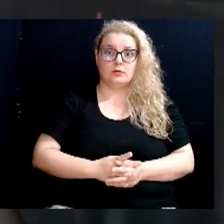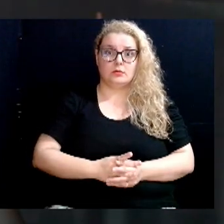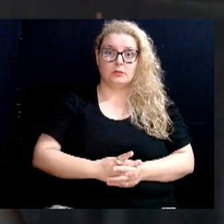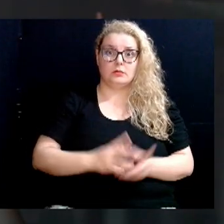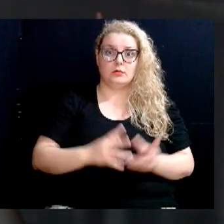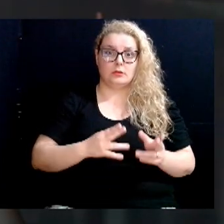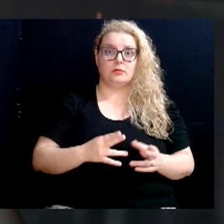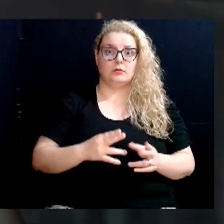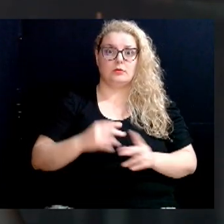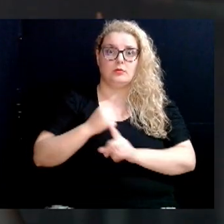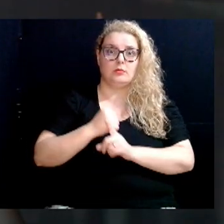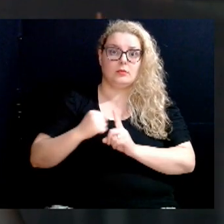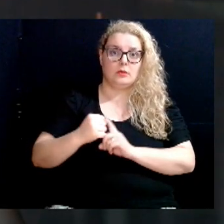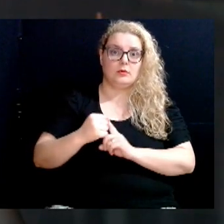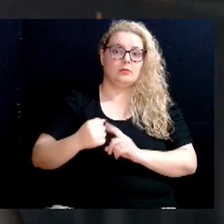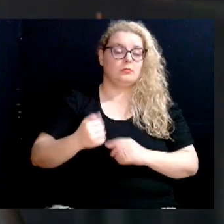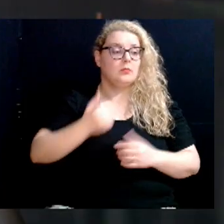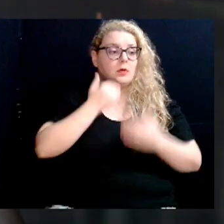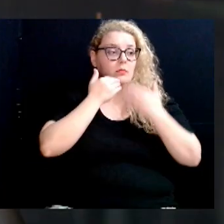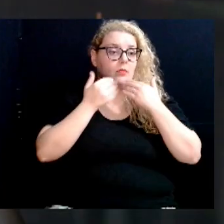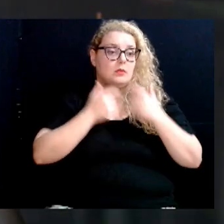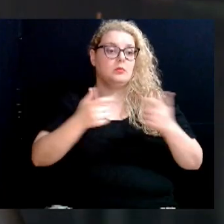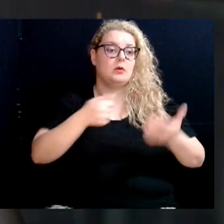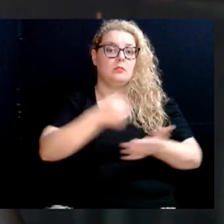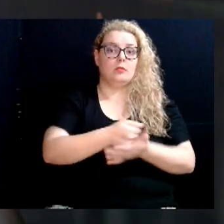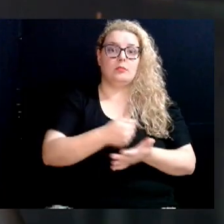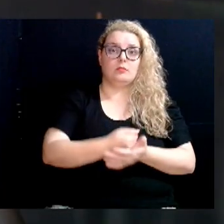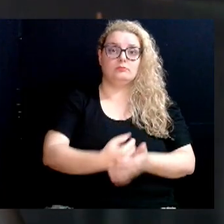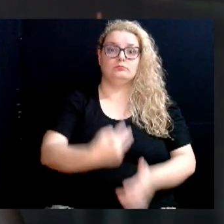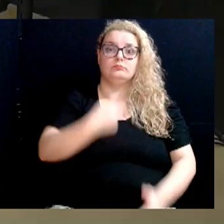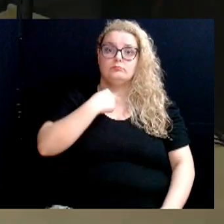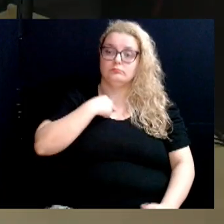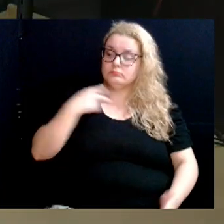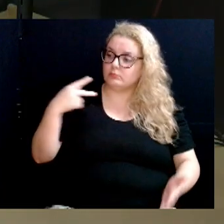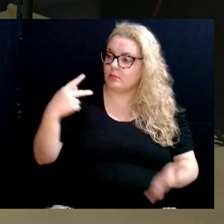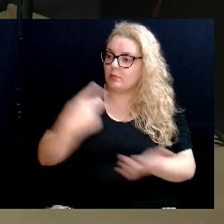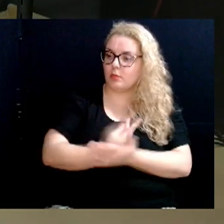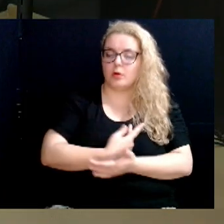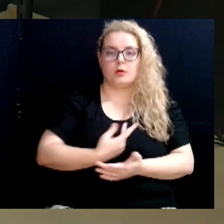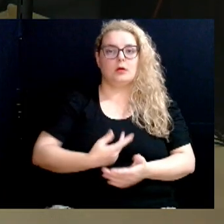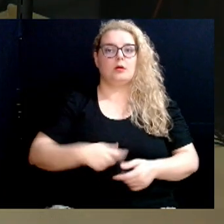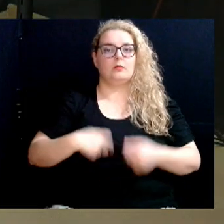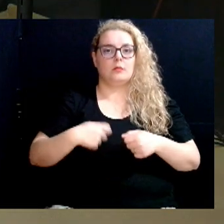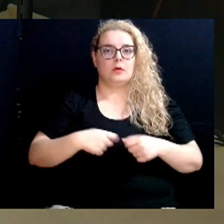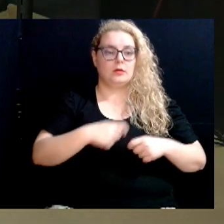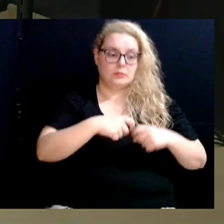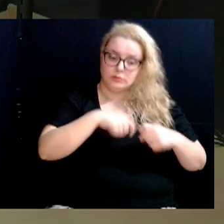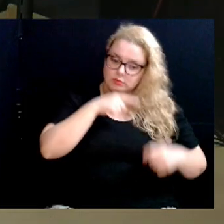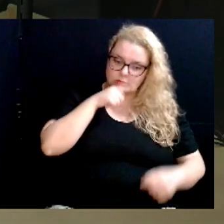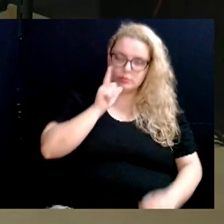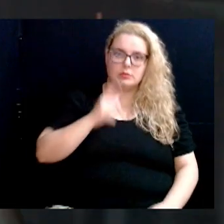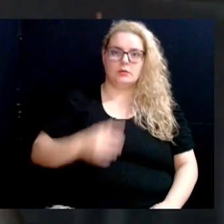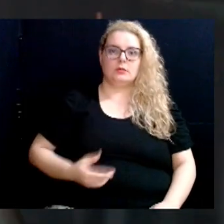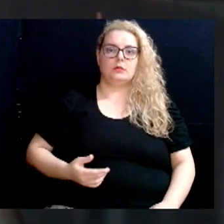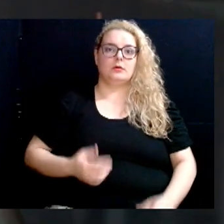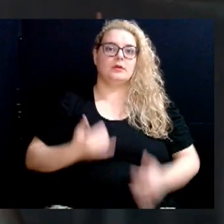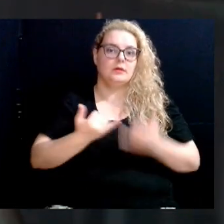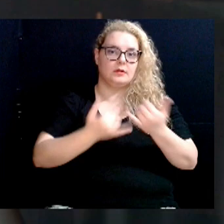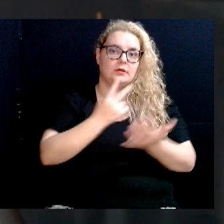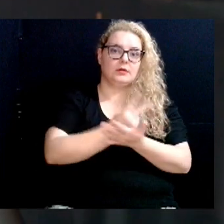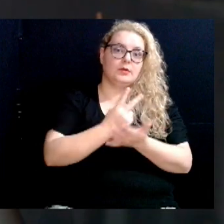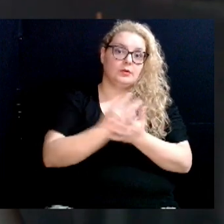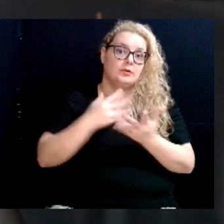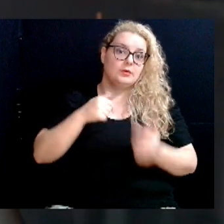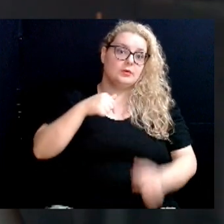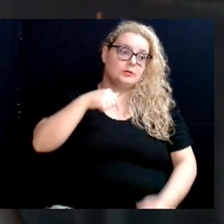uma demanda a cumprir, que não posso falhar. Sim. E eu sempre brinco, né? Tudo que sobe, desce. Tá tudo bem. Tá